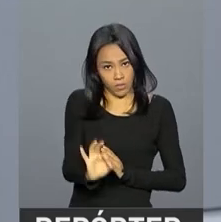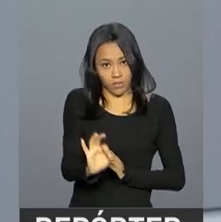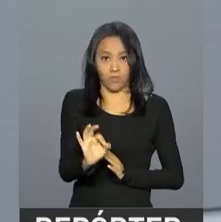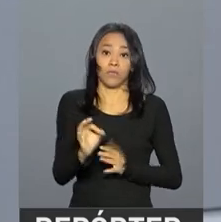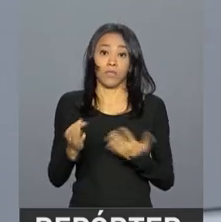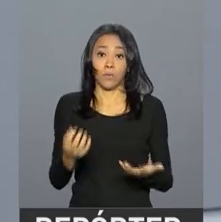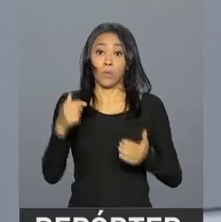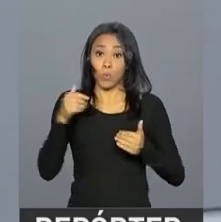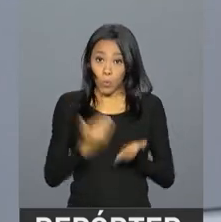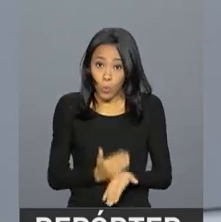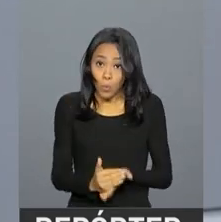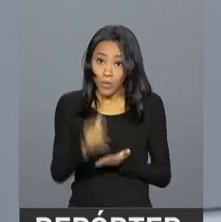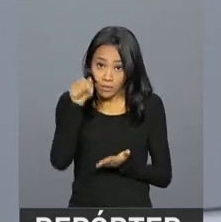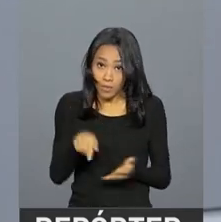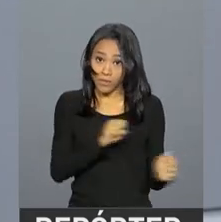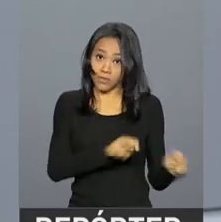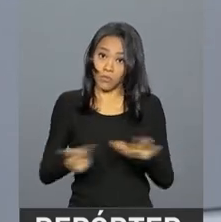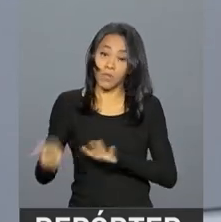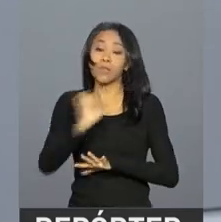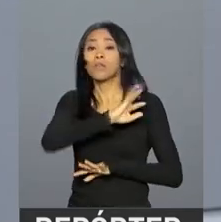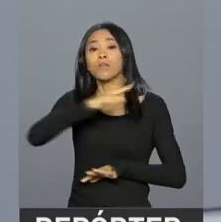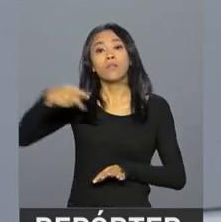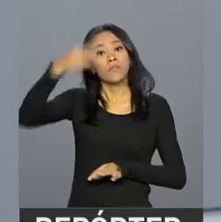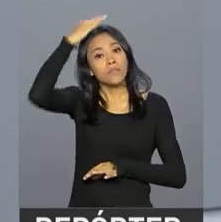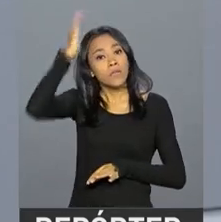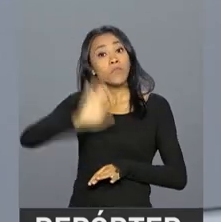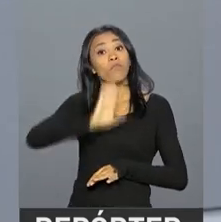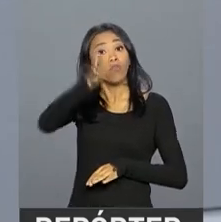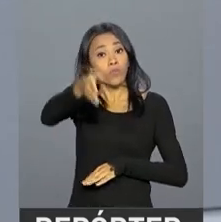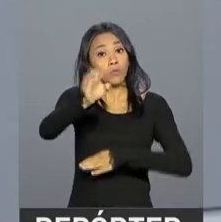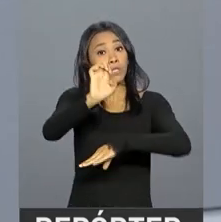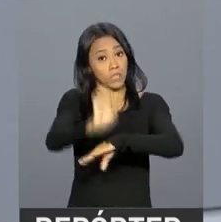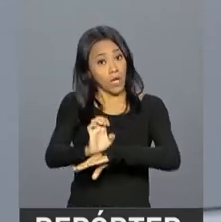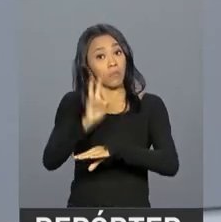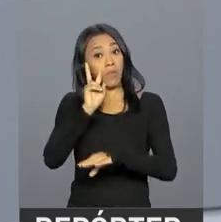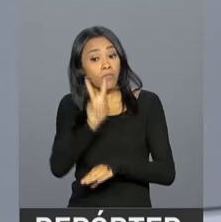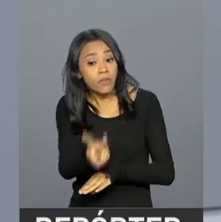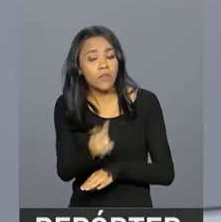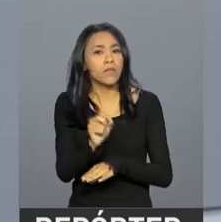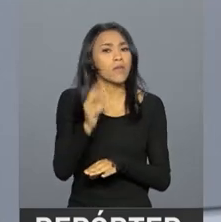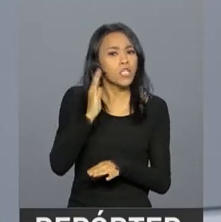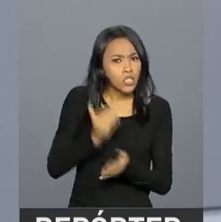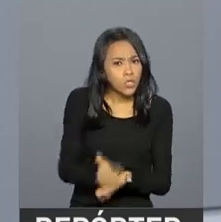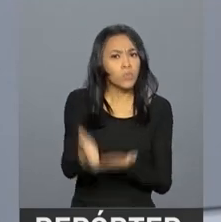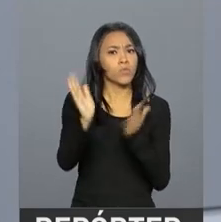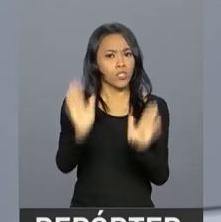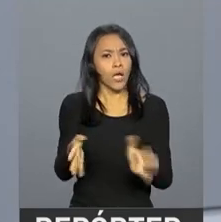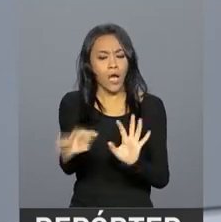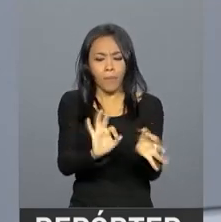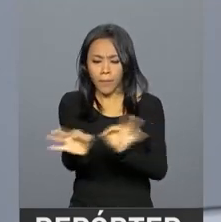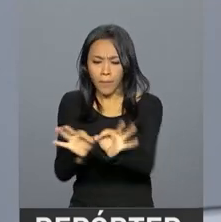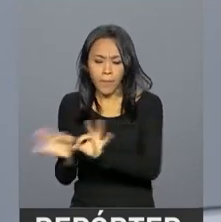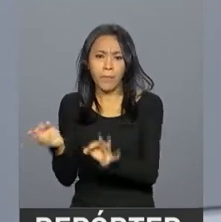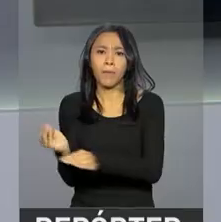início desta semana, o presidente Michel Temer fez uma visita ao estado, onde começou o planejamento das ações de